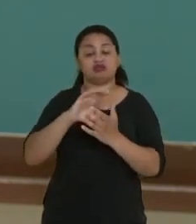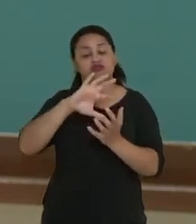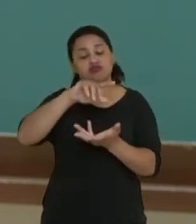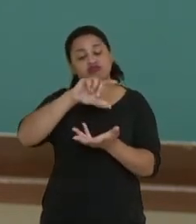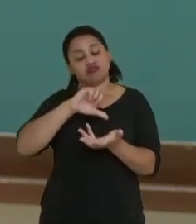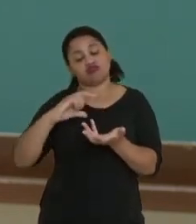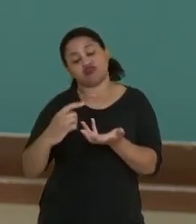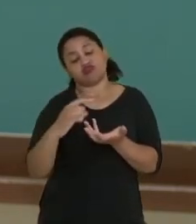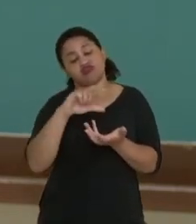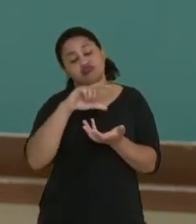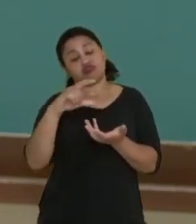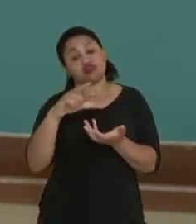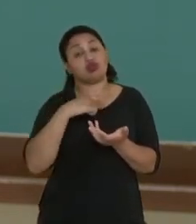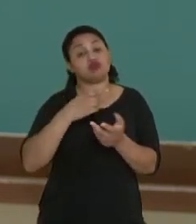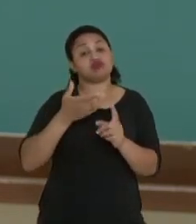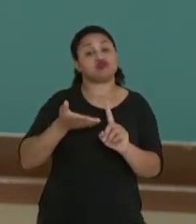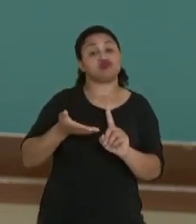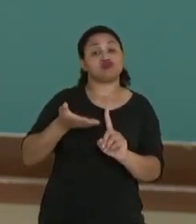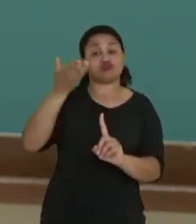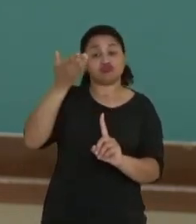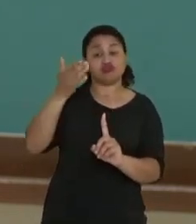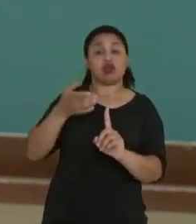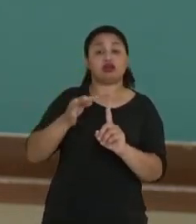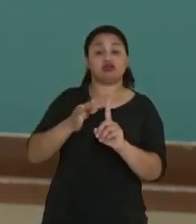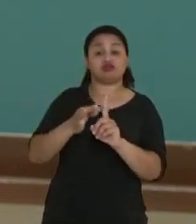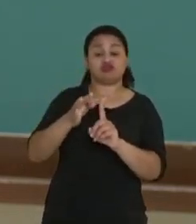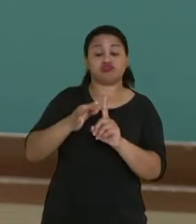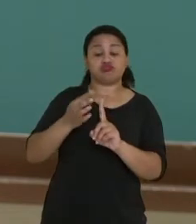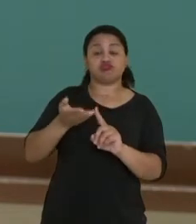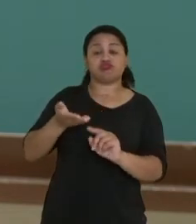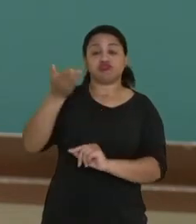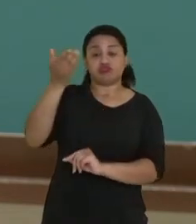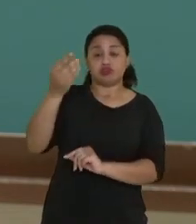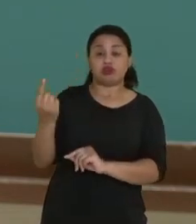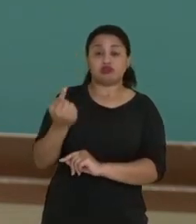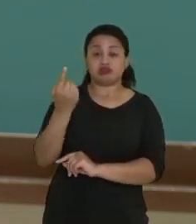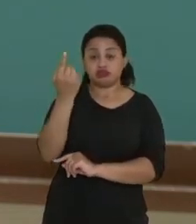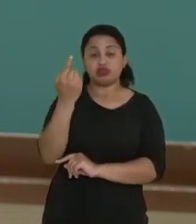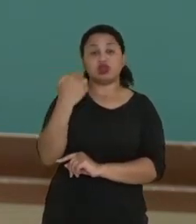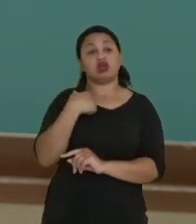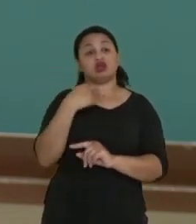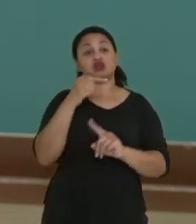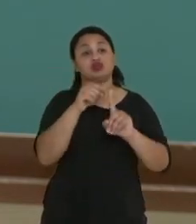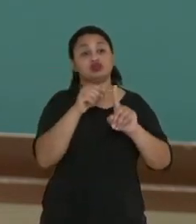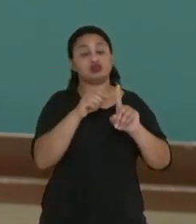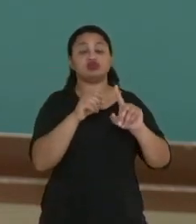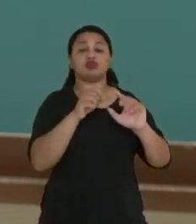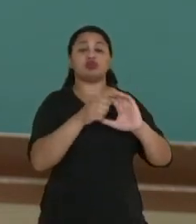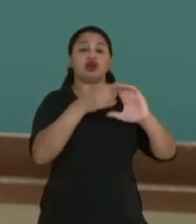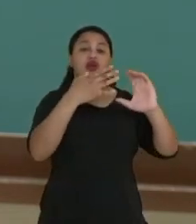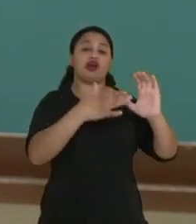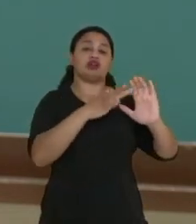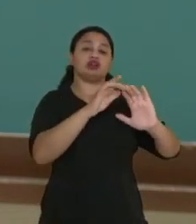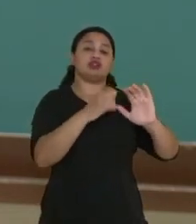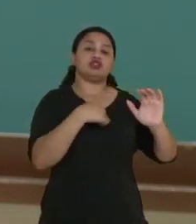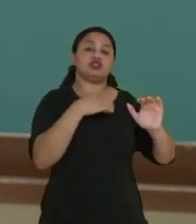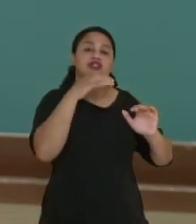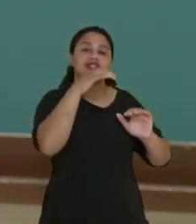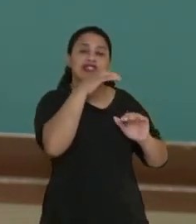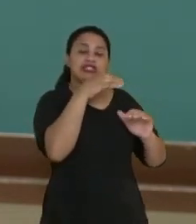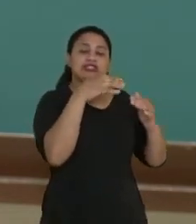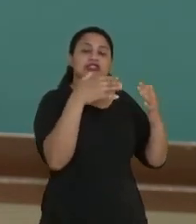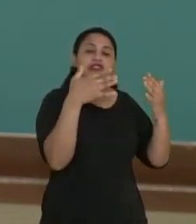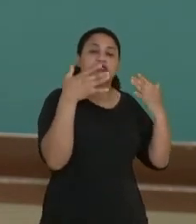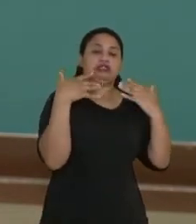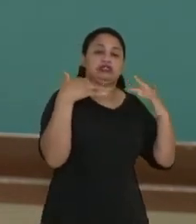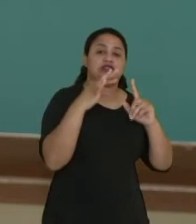de áreas mais elevadas, que é o clima tropical de altitude, e o tropical típico ali, mais quente, com temperaturas